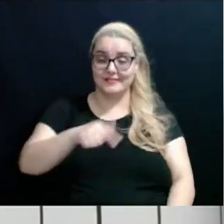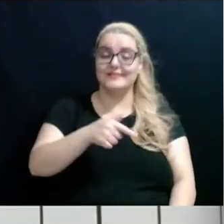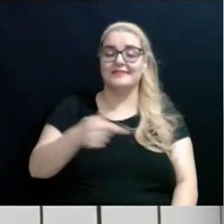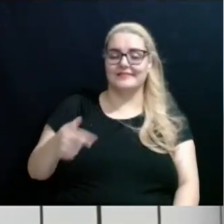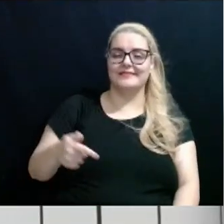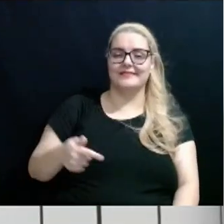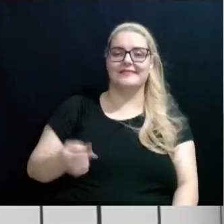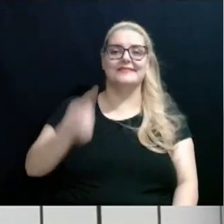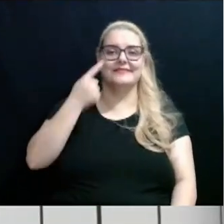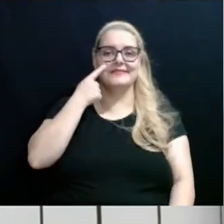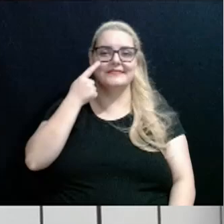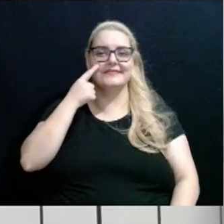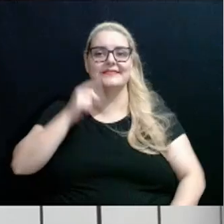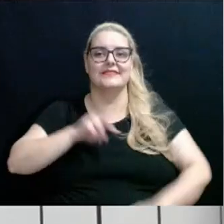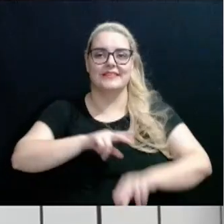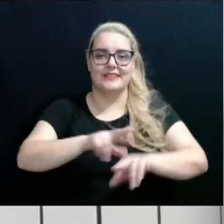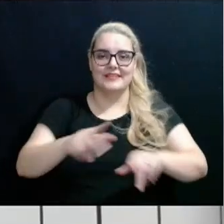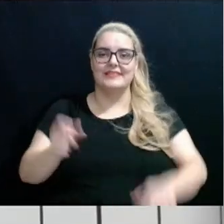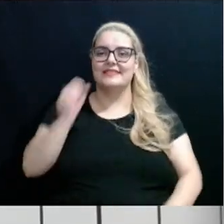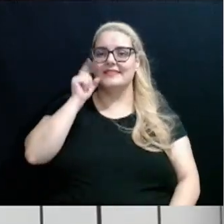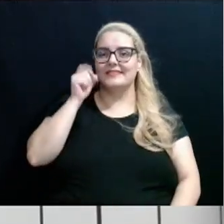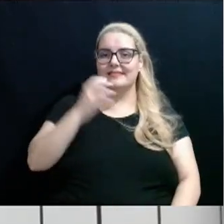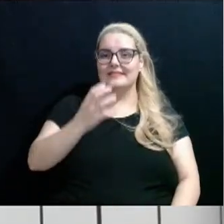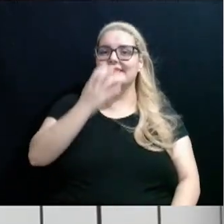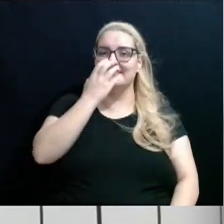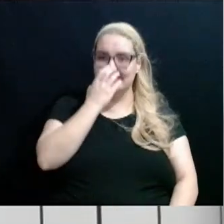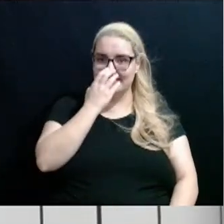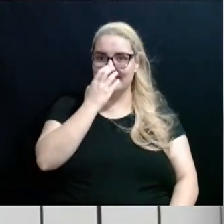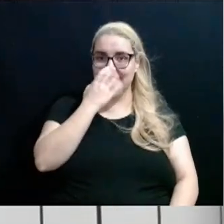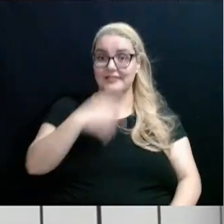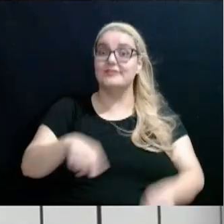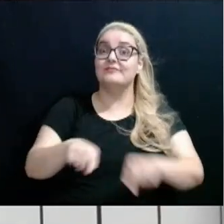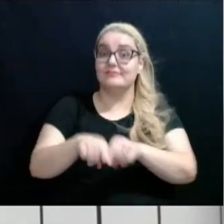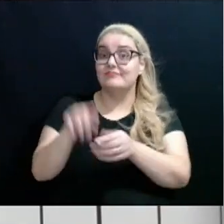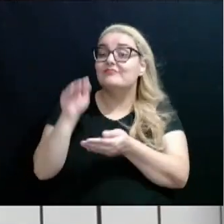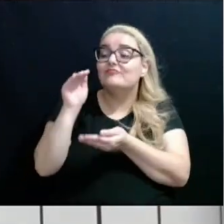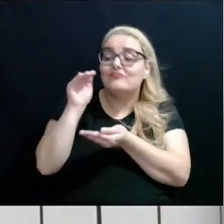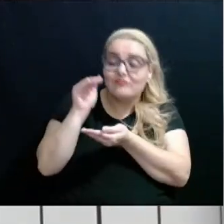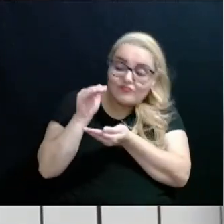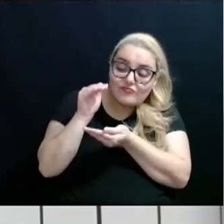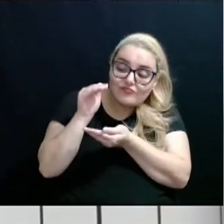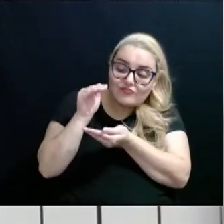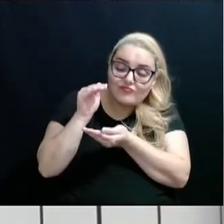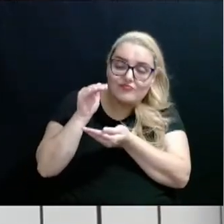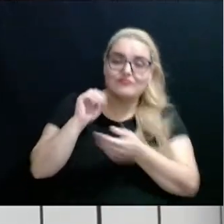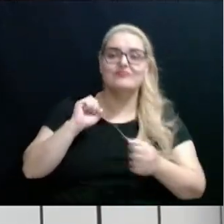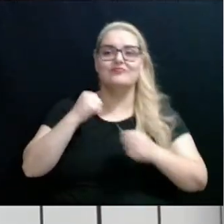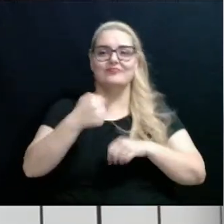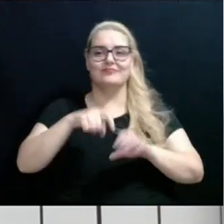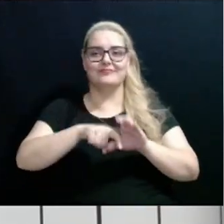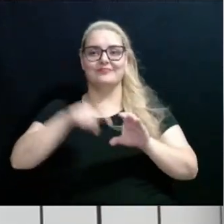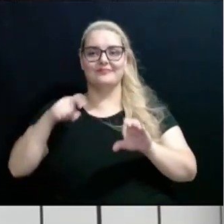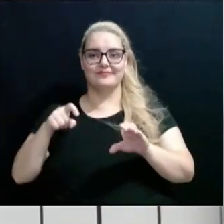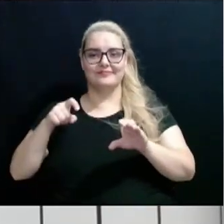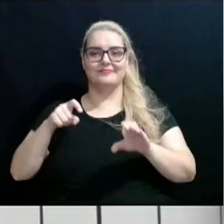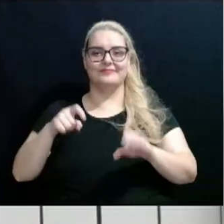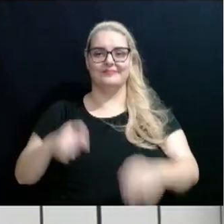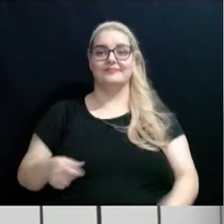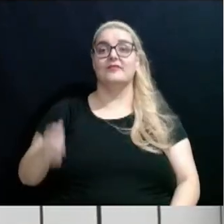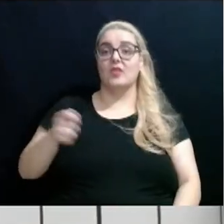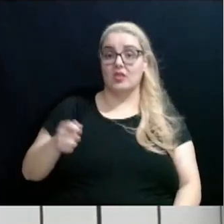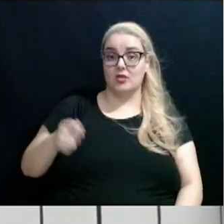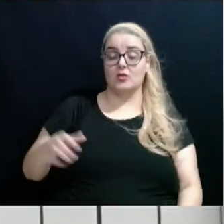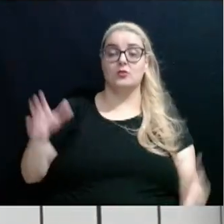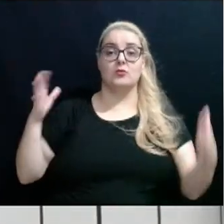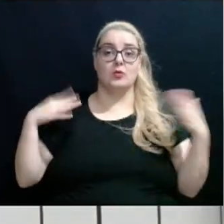confere muitos gatinhos e cães, inclusive filhotes, viu? De protetores independentes, da Associação Anjos de